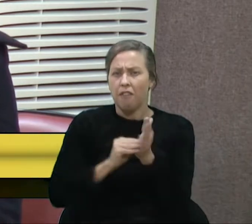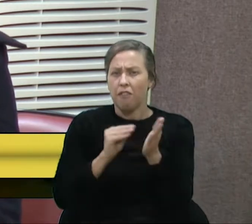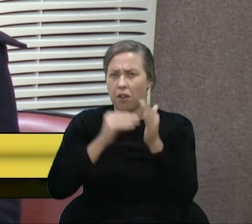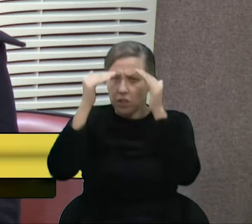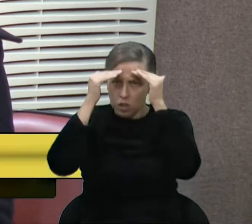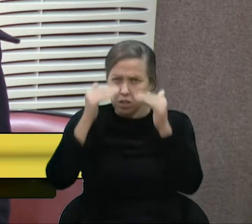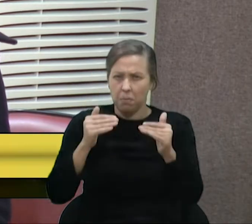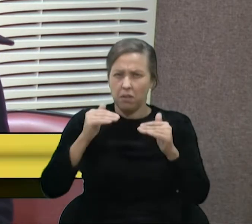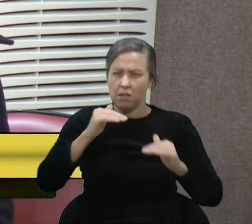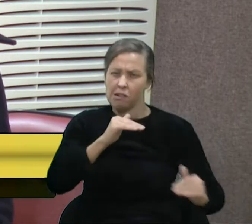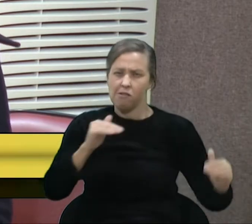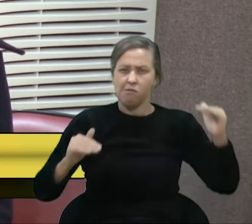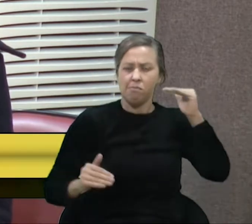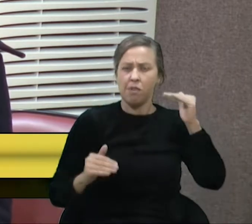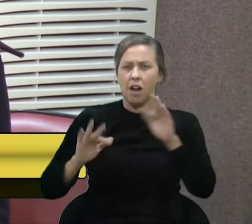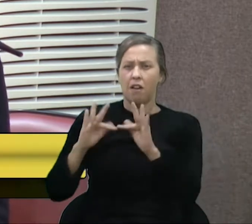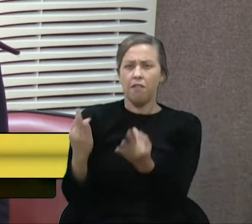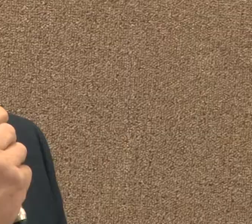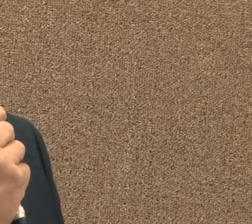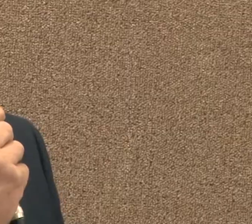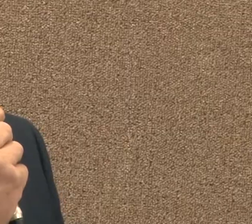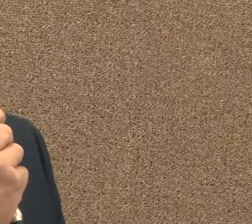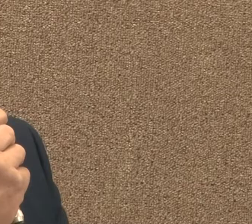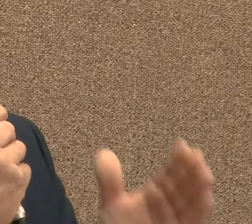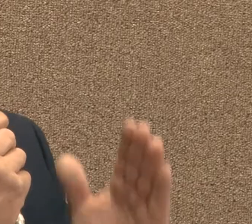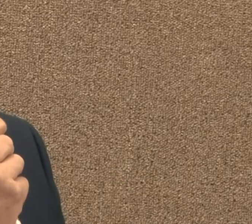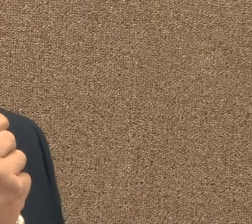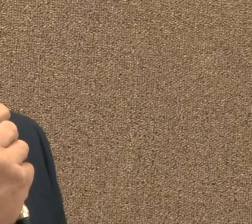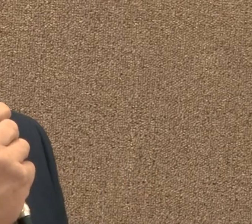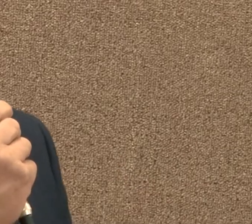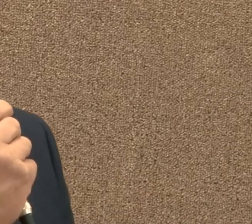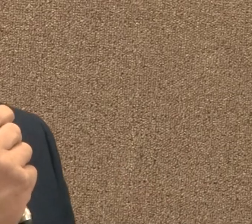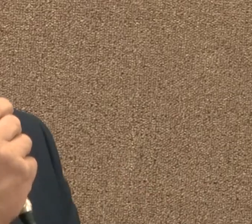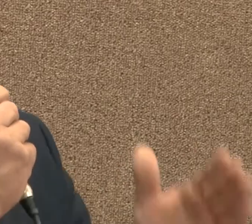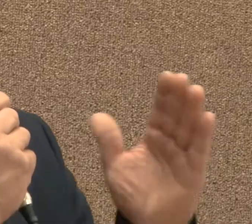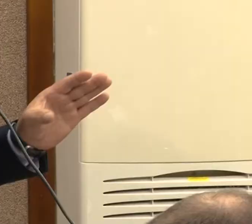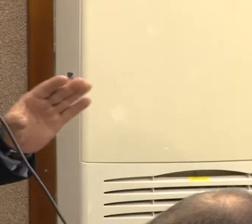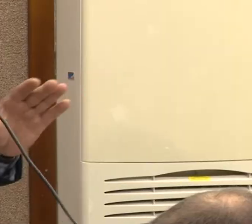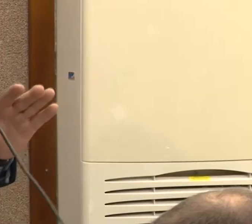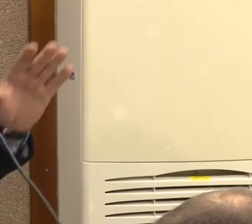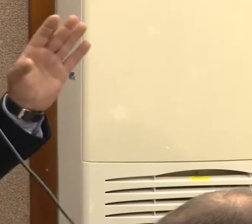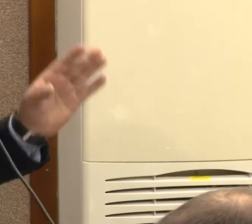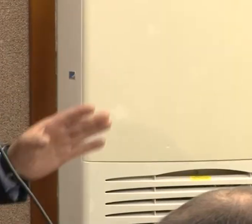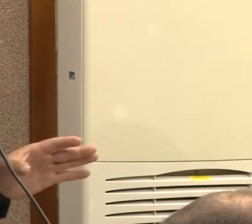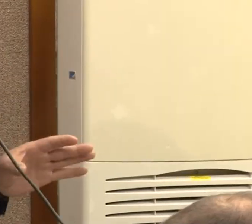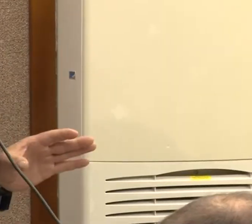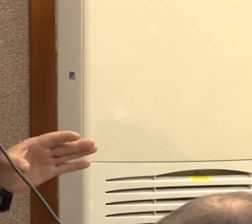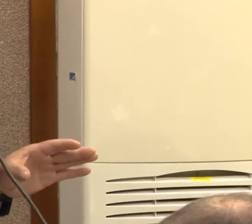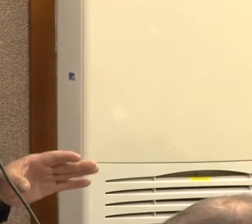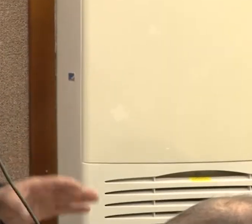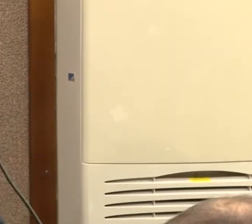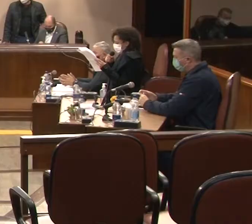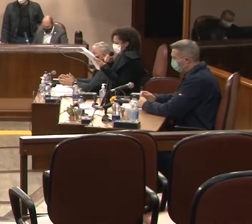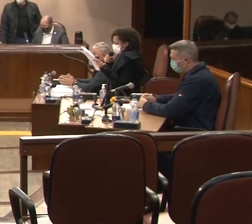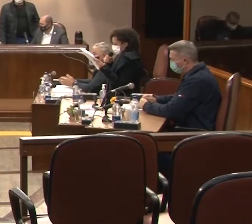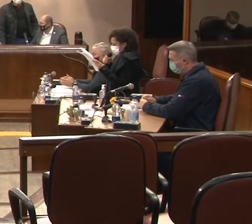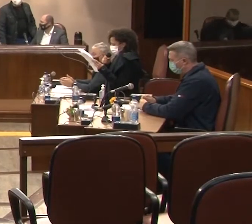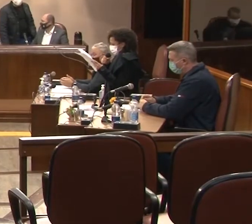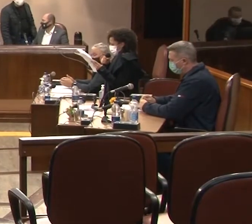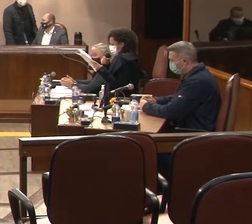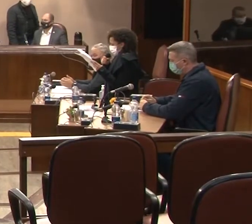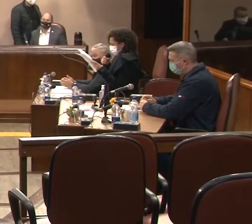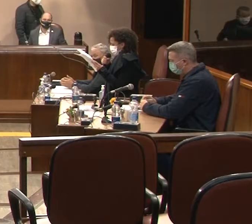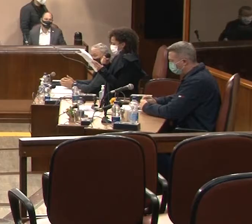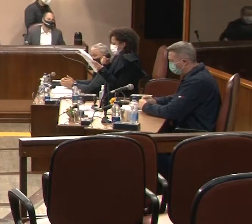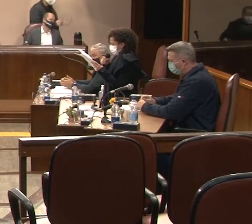vai parecer com essas famílias que passam fome. O vereador Sandro Fantinel, do Patriota, se posicionou contrário ao documento. Ele defende